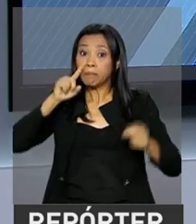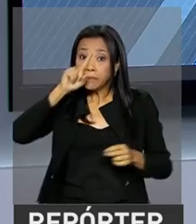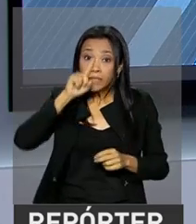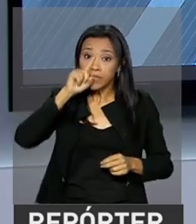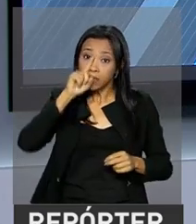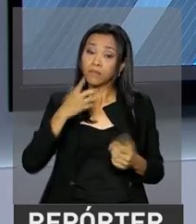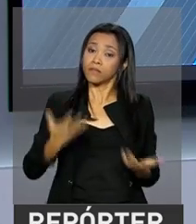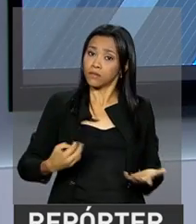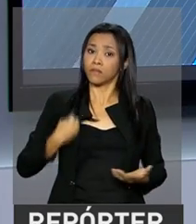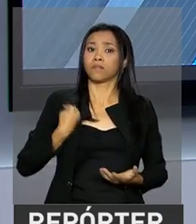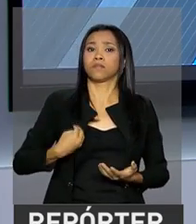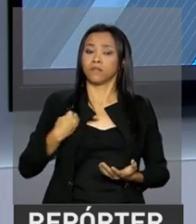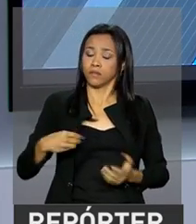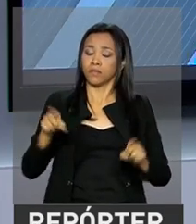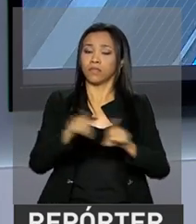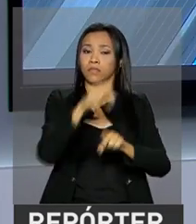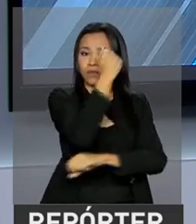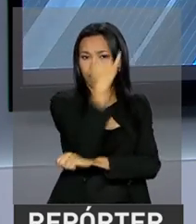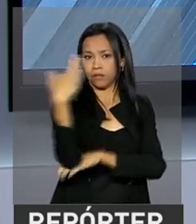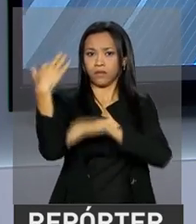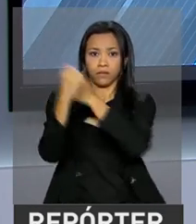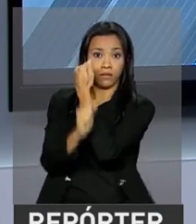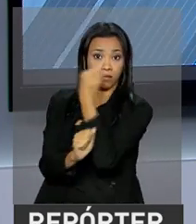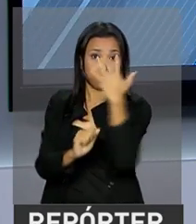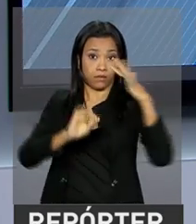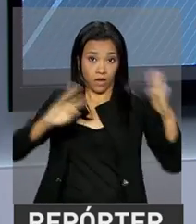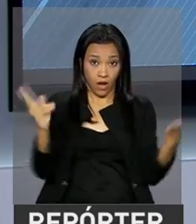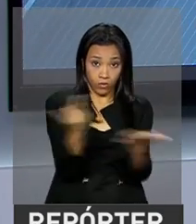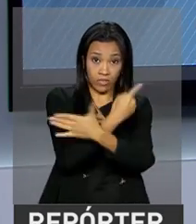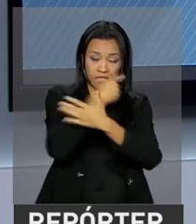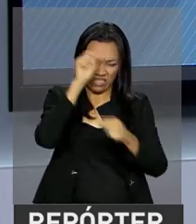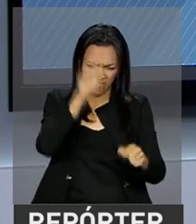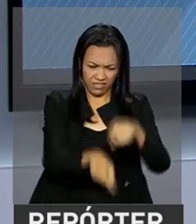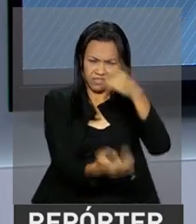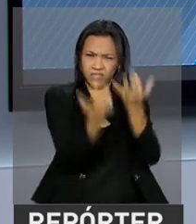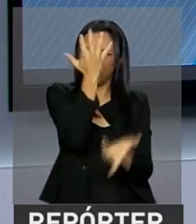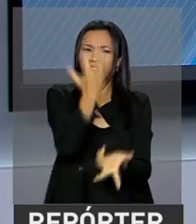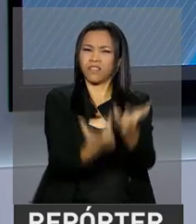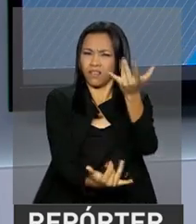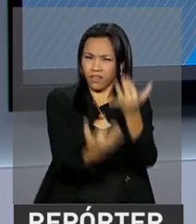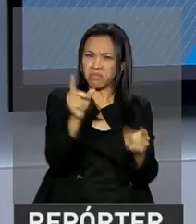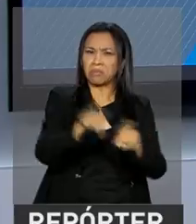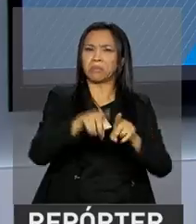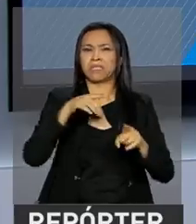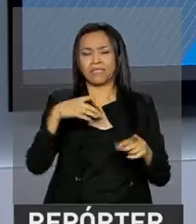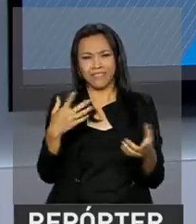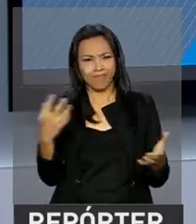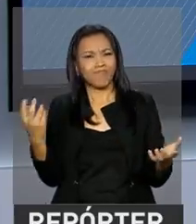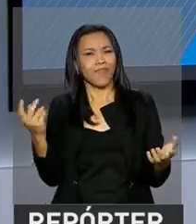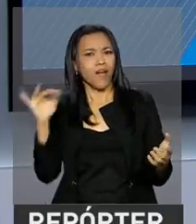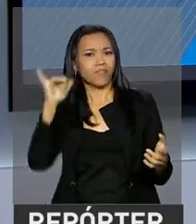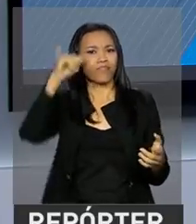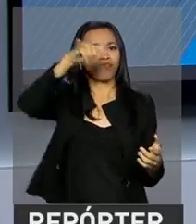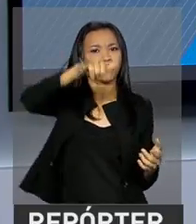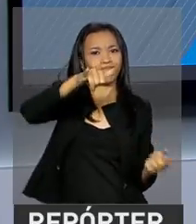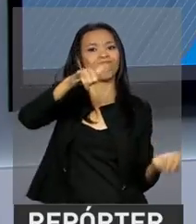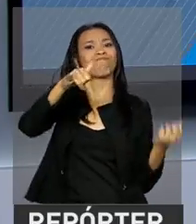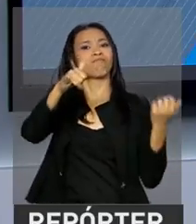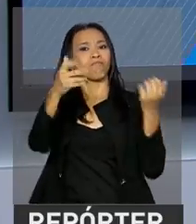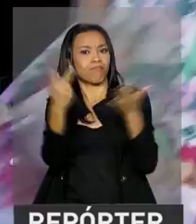também para o meio ambiente eles podem causar grandes incêndios e até mesmo acidentes com